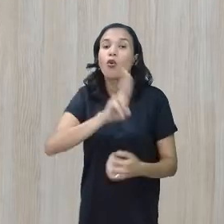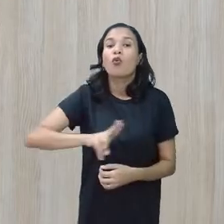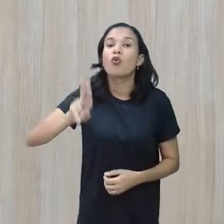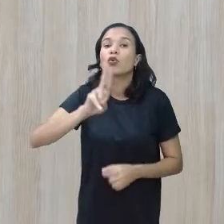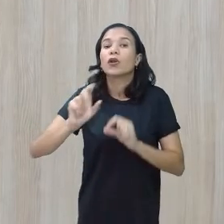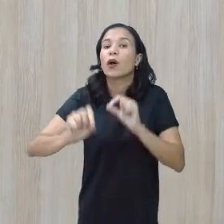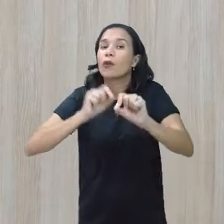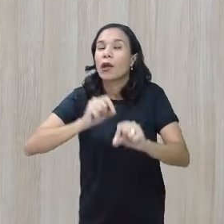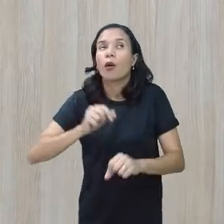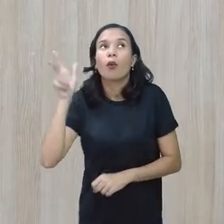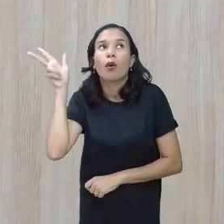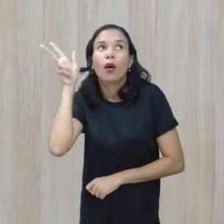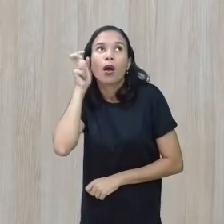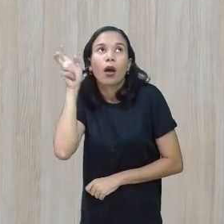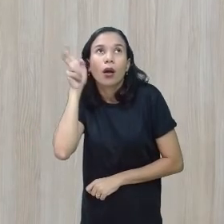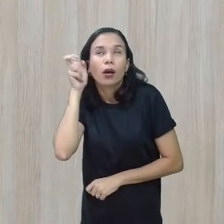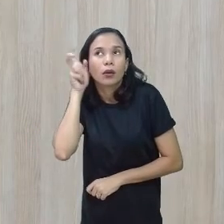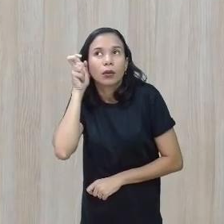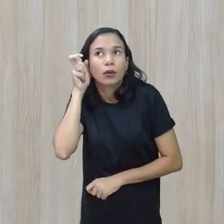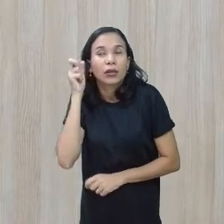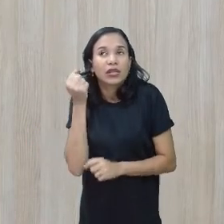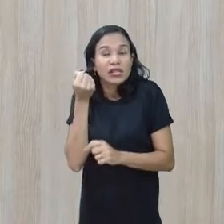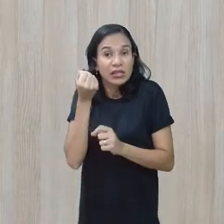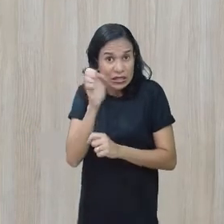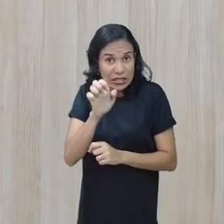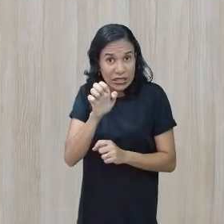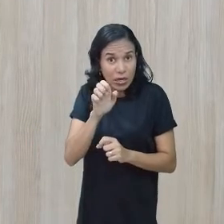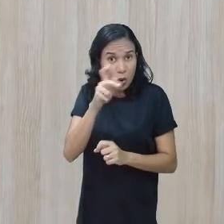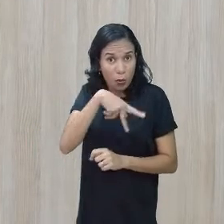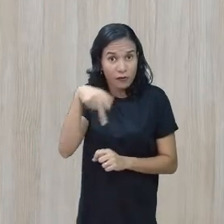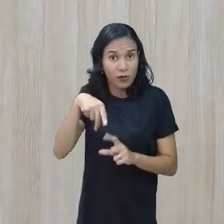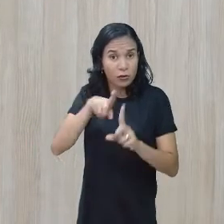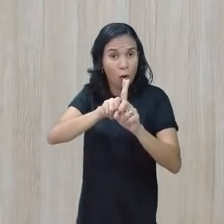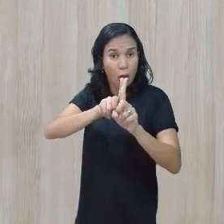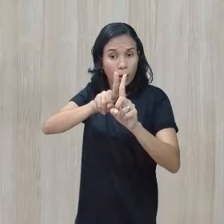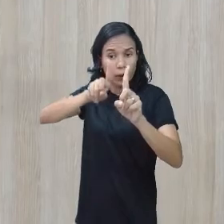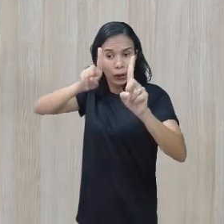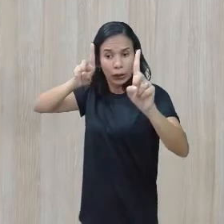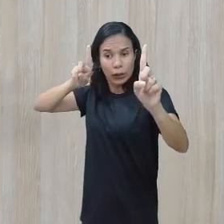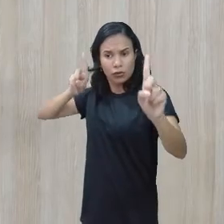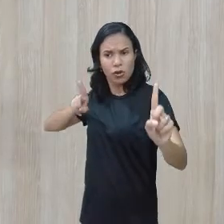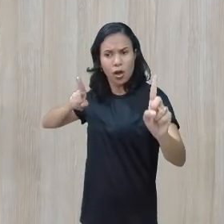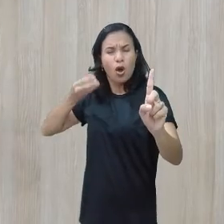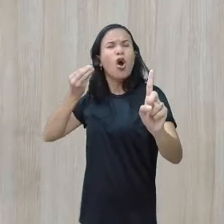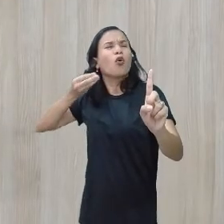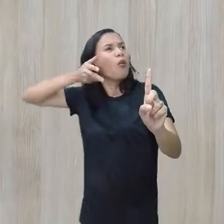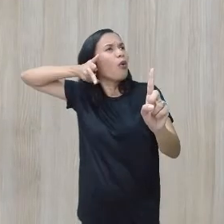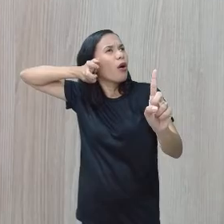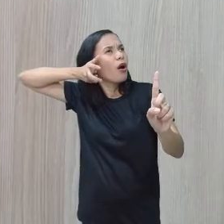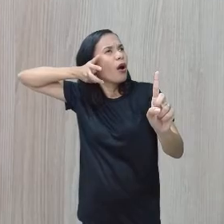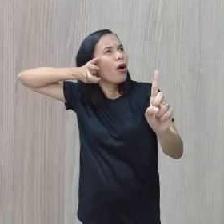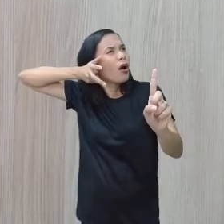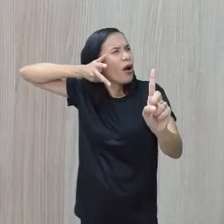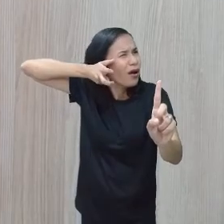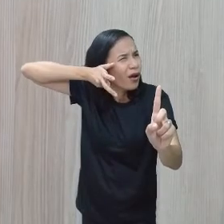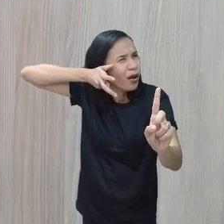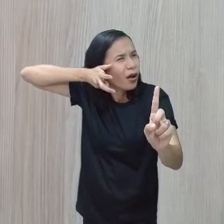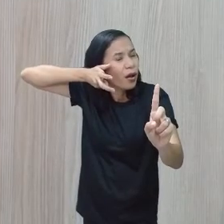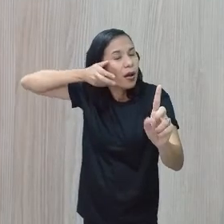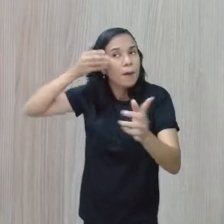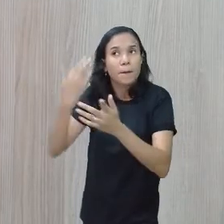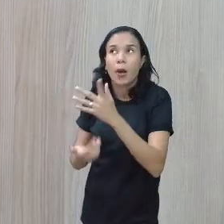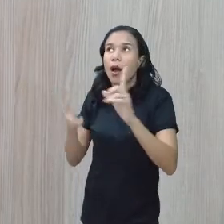é isso? Então, se você deixa distante, o que é que vai acontecer? Ele vai tirar atenção. Vai